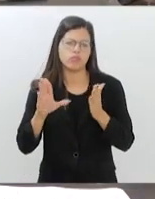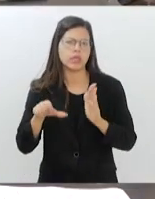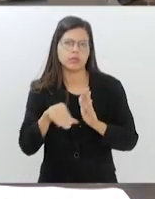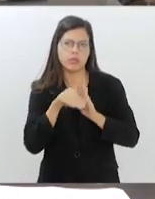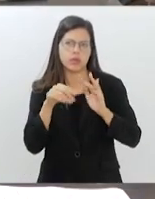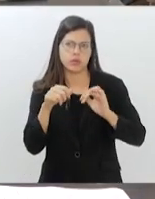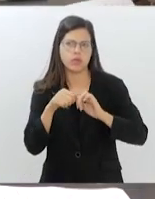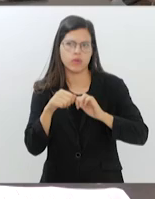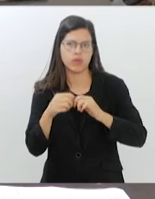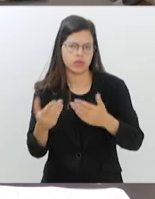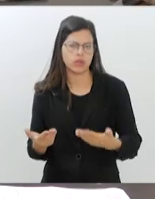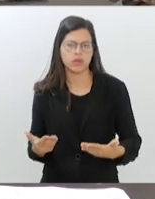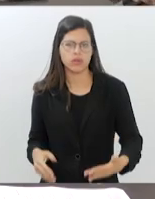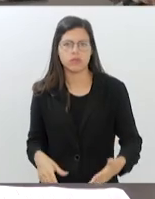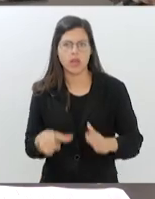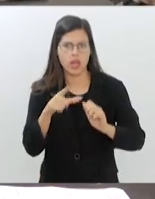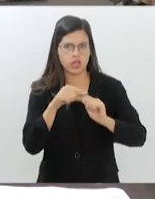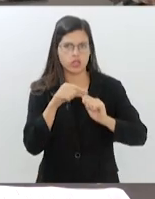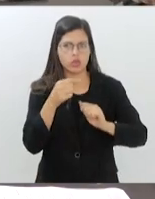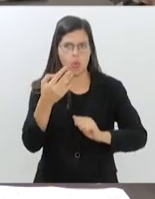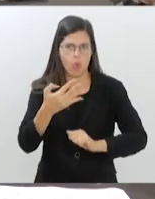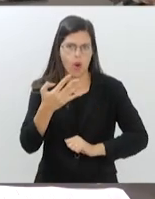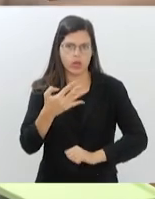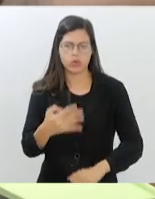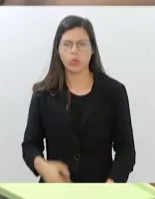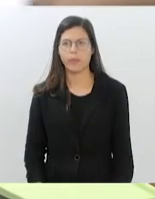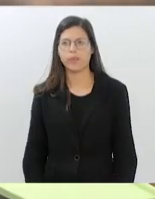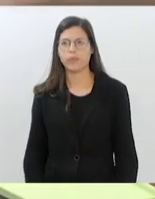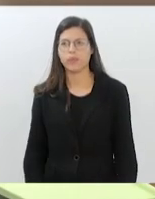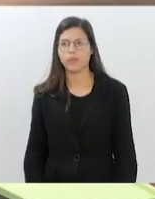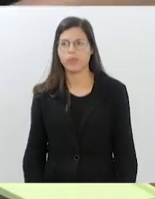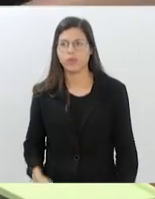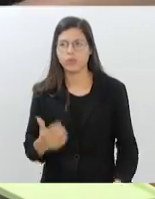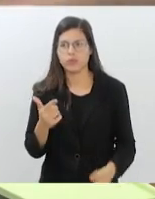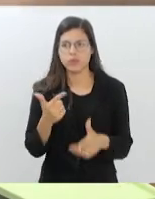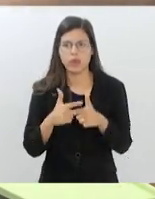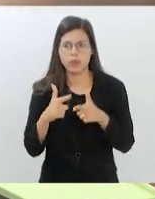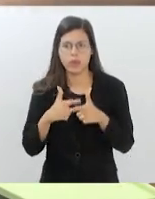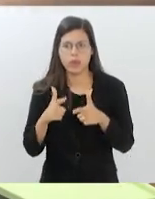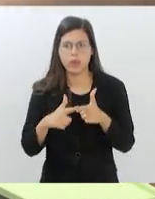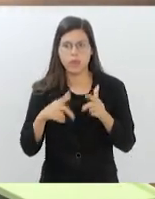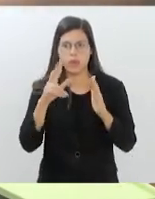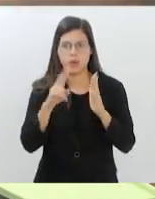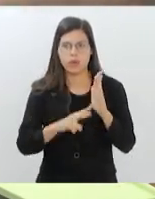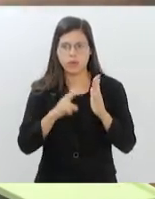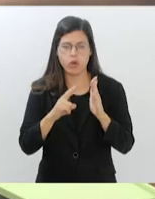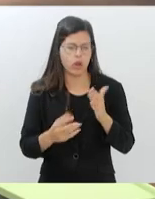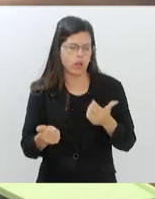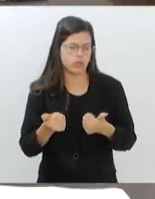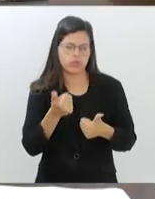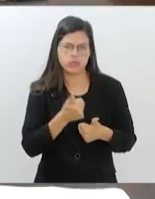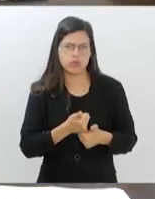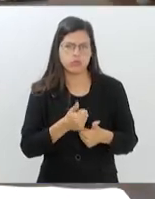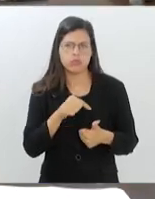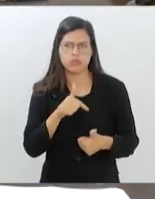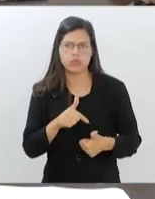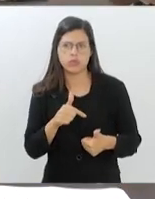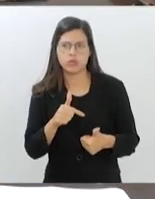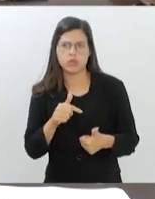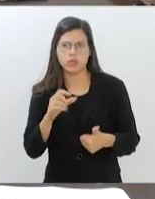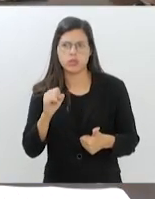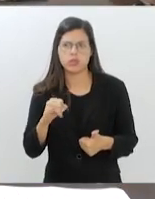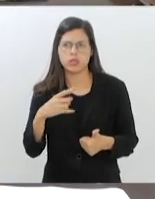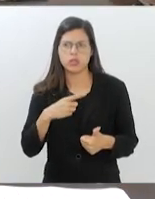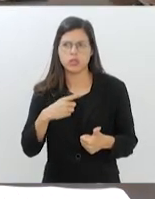Evidente artigo 4 mas não há problema eu vou ler o substitutivo e ajusto a emenda o que já